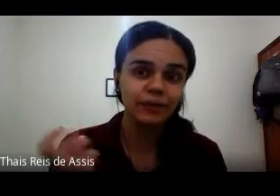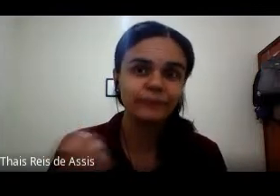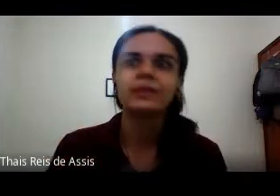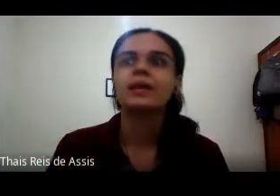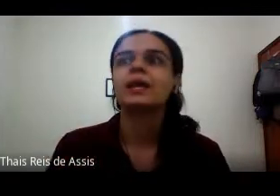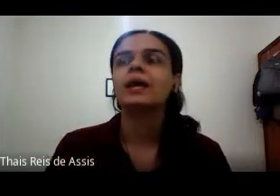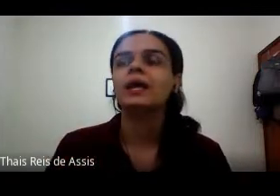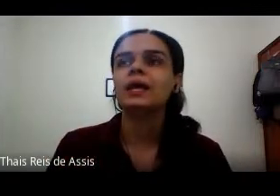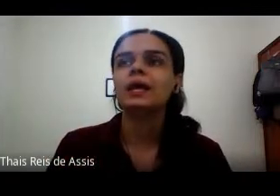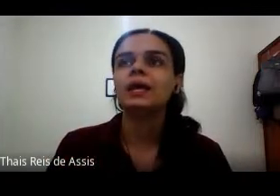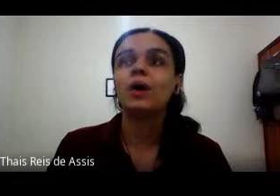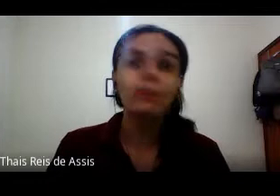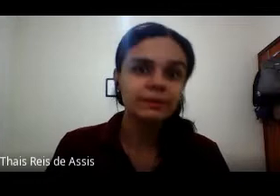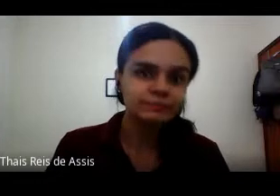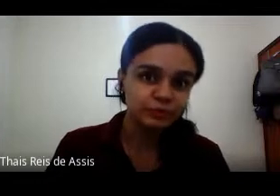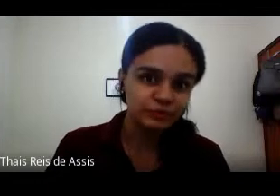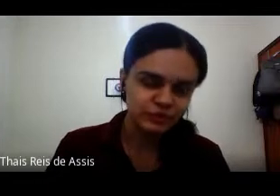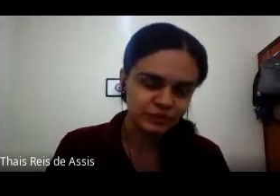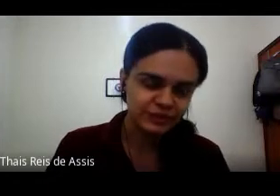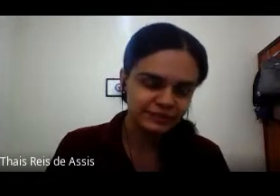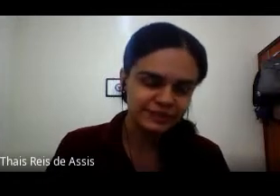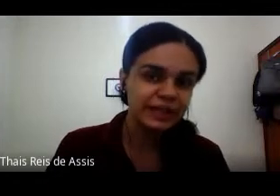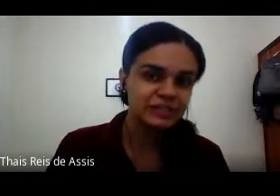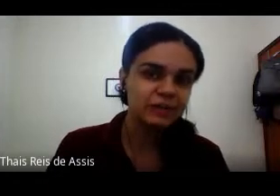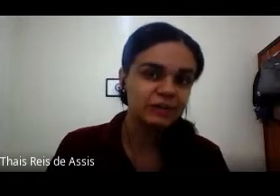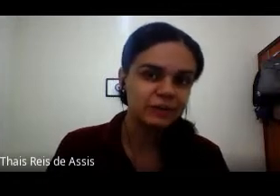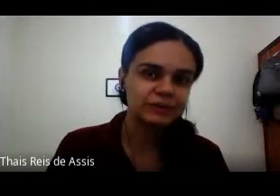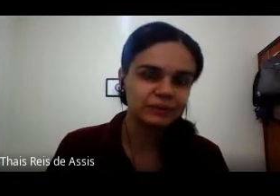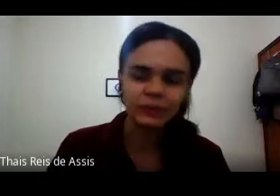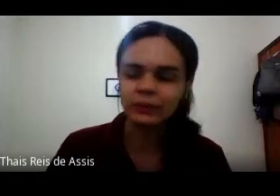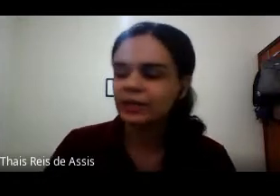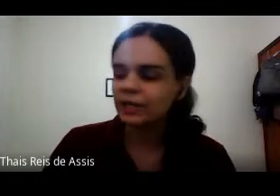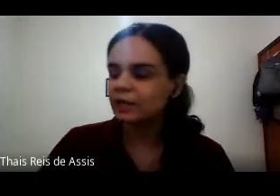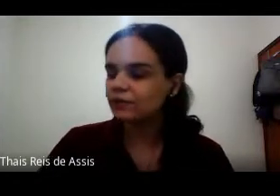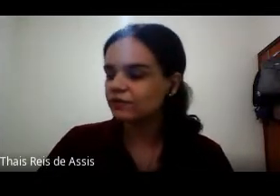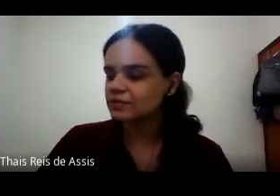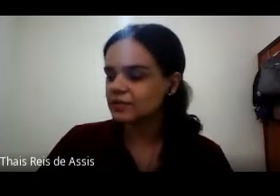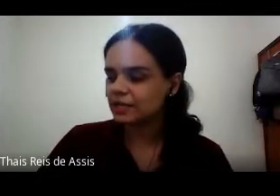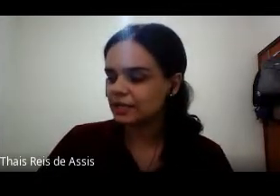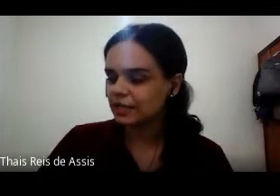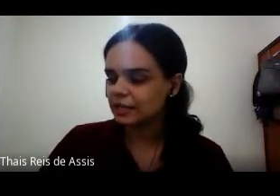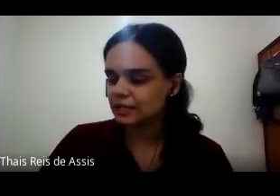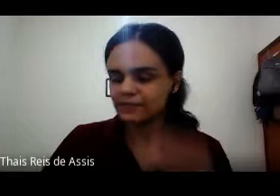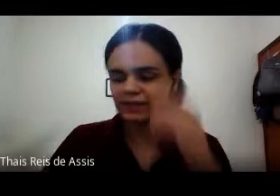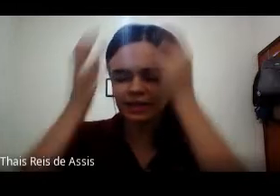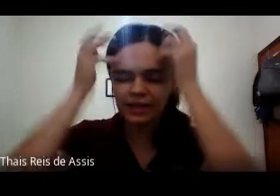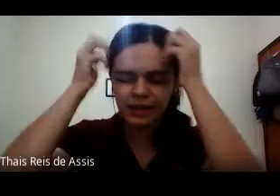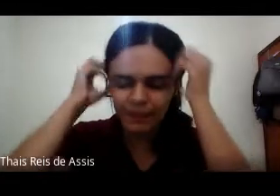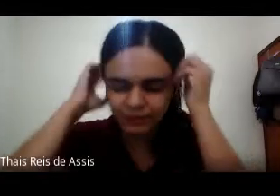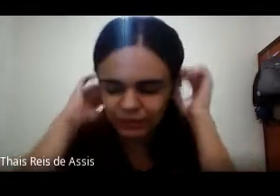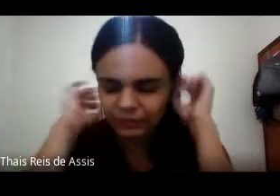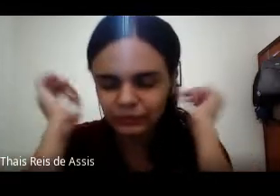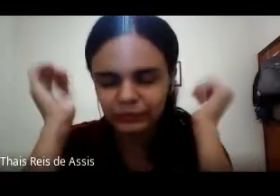de aula. Roupa do professor dentro de sala de aula conta muito. Não que você vai ter